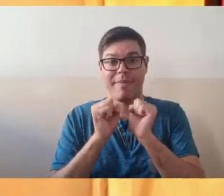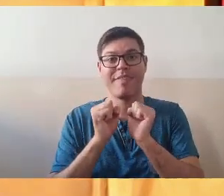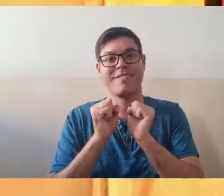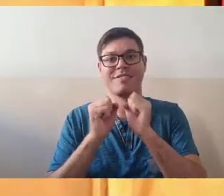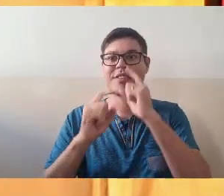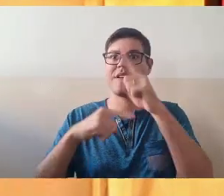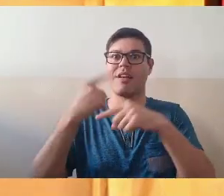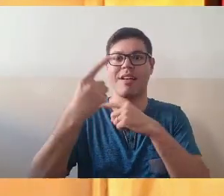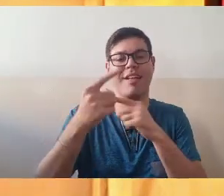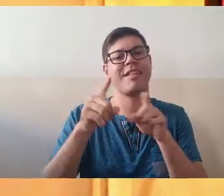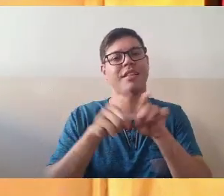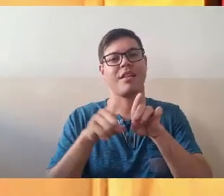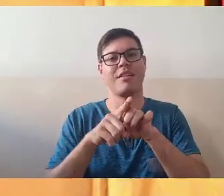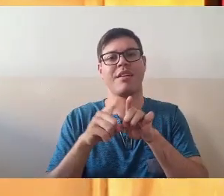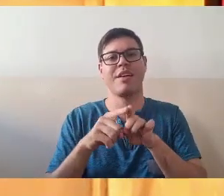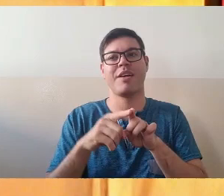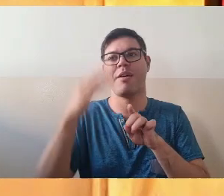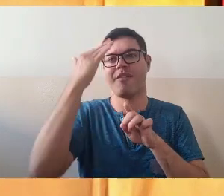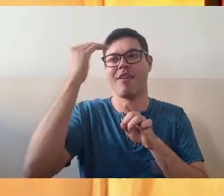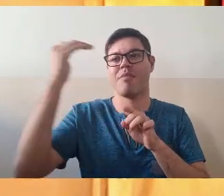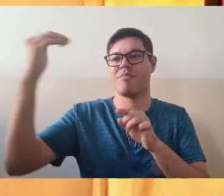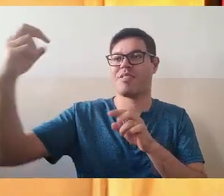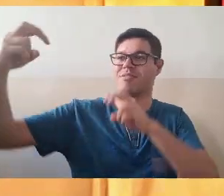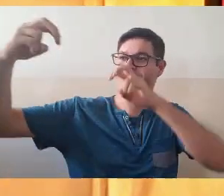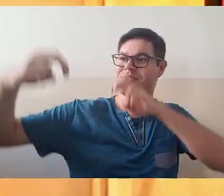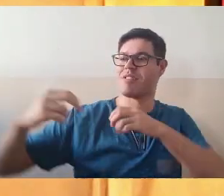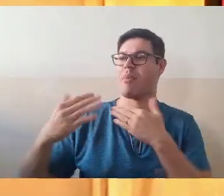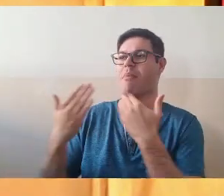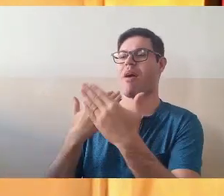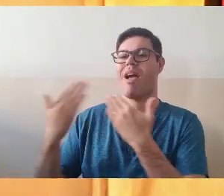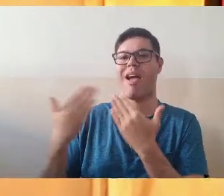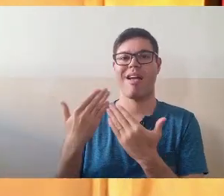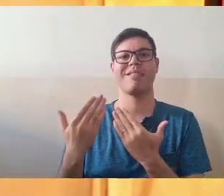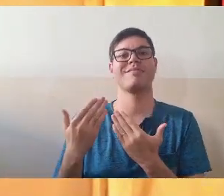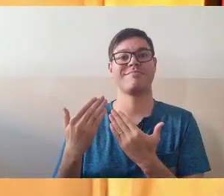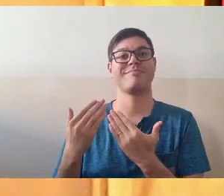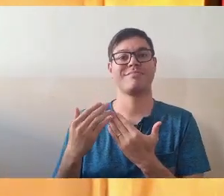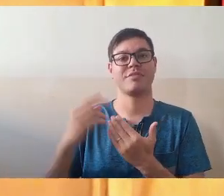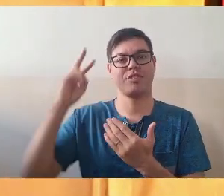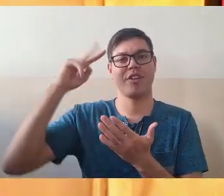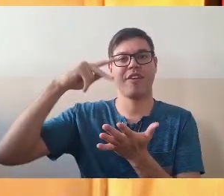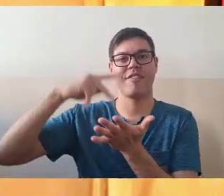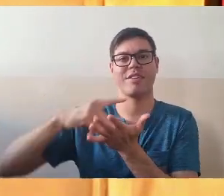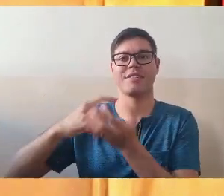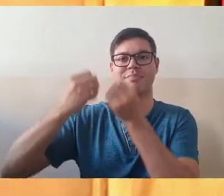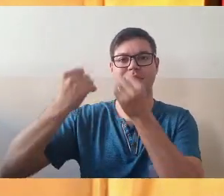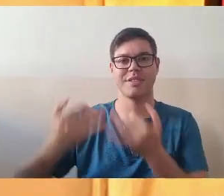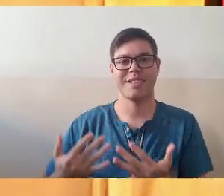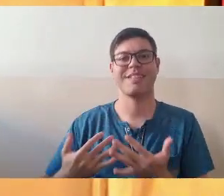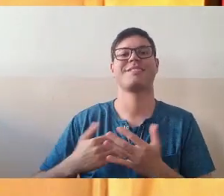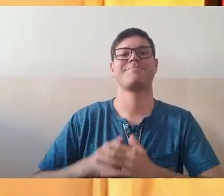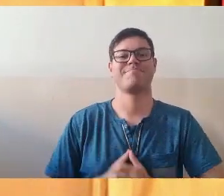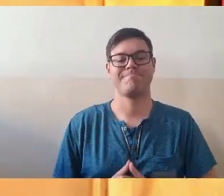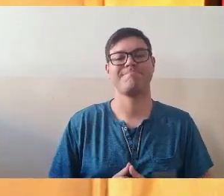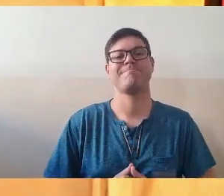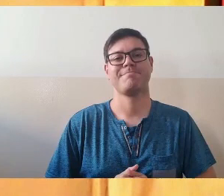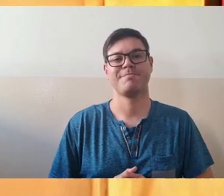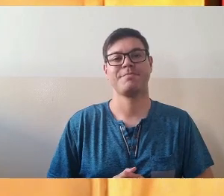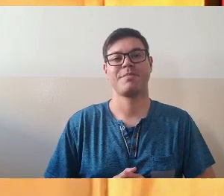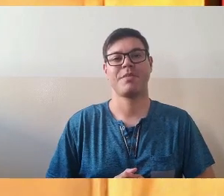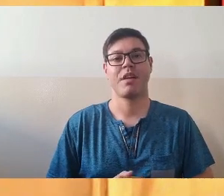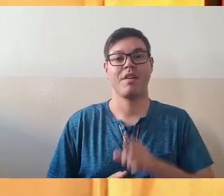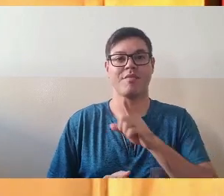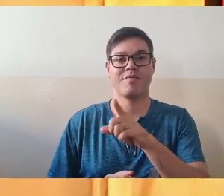Aqui a gente traz as pessoas ilustres, as pessoas que fazem diferença, as pessoas que fazem parte da história de Araras. E você vai